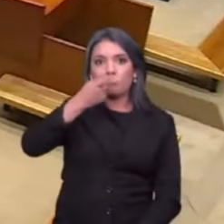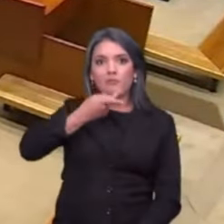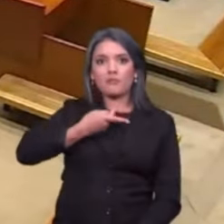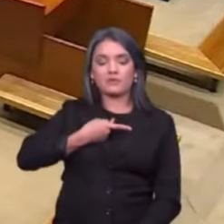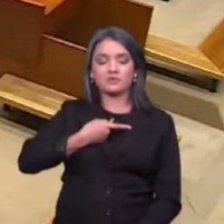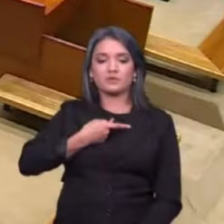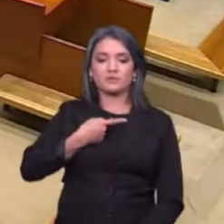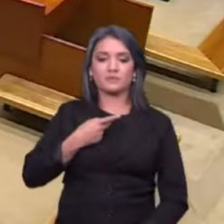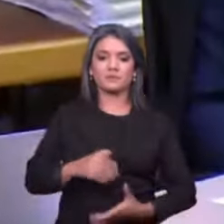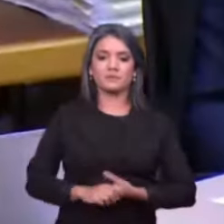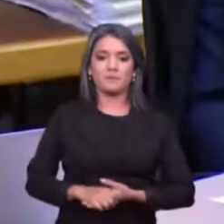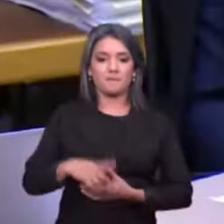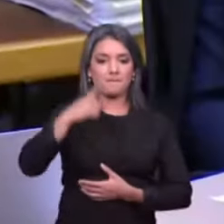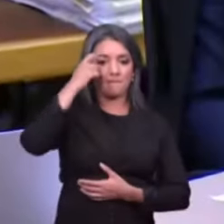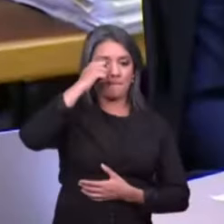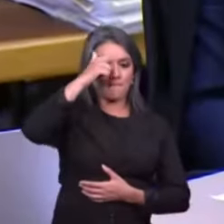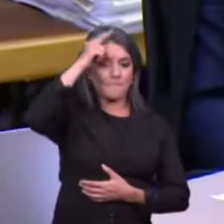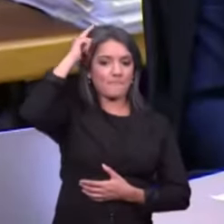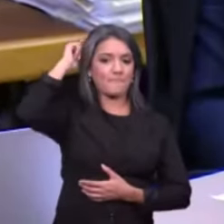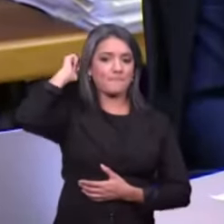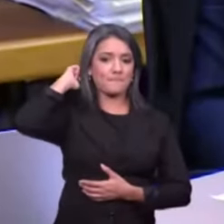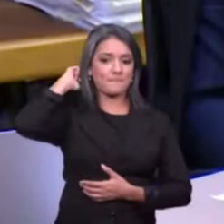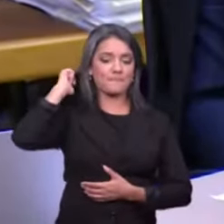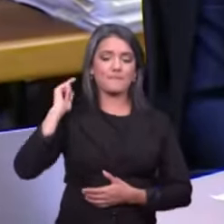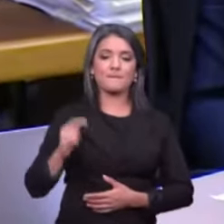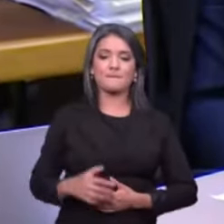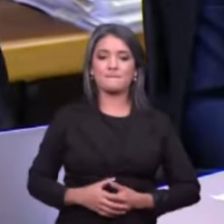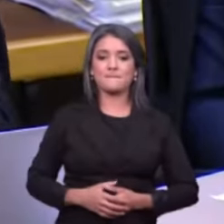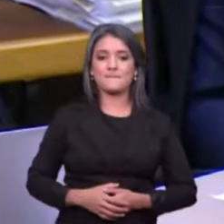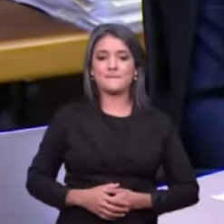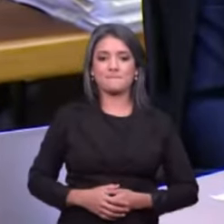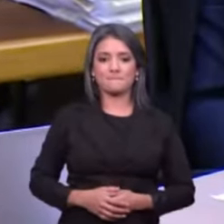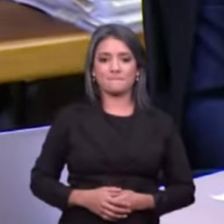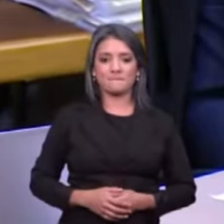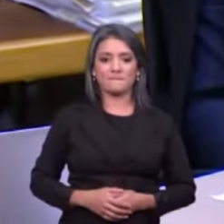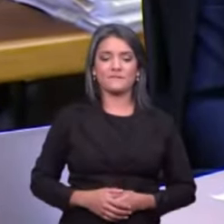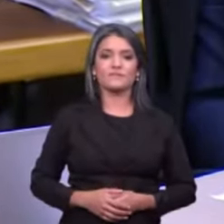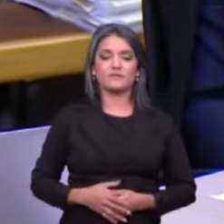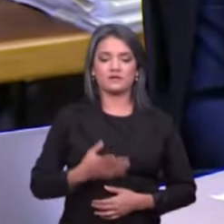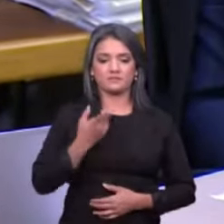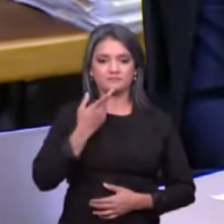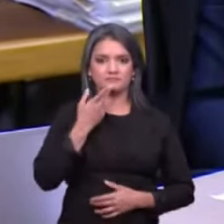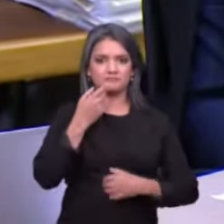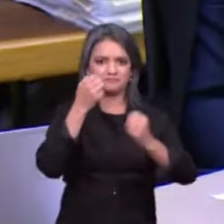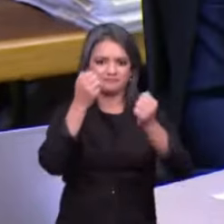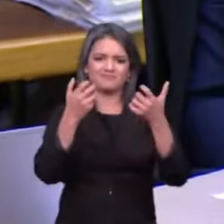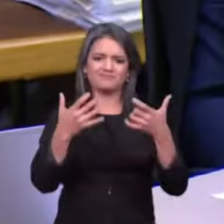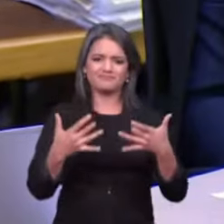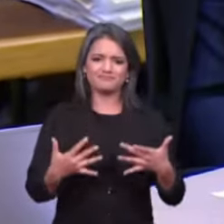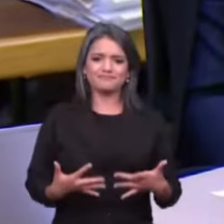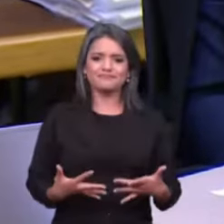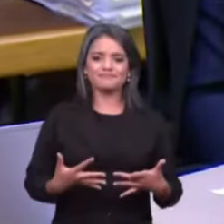até aproveitando aqui o gancho do ministro Toffoli, para deixar bem claro, né,